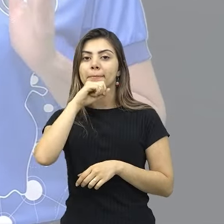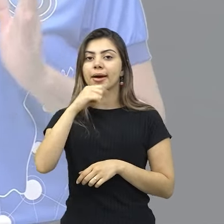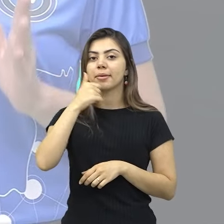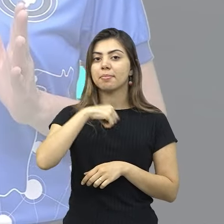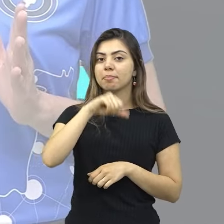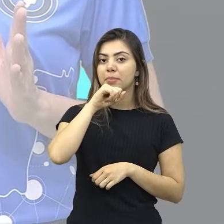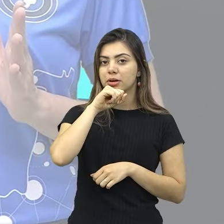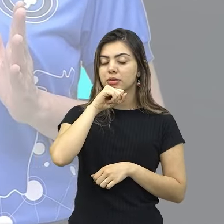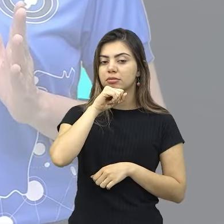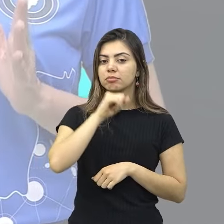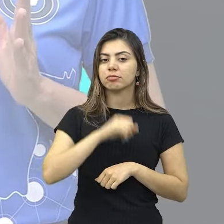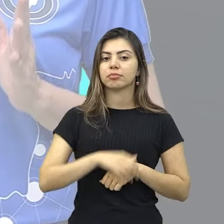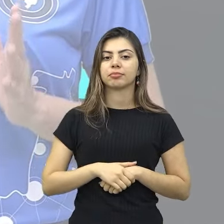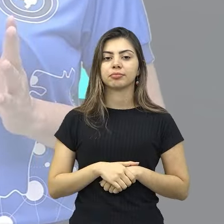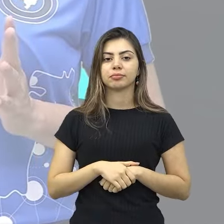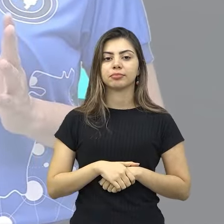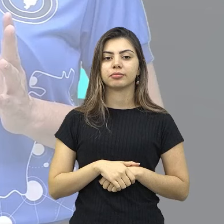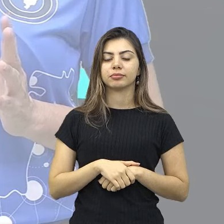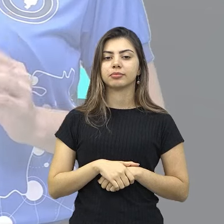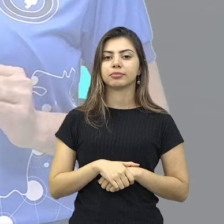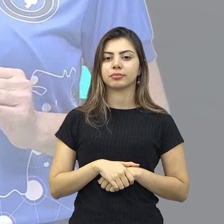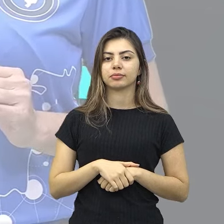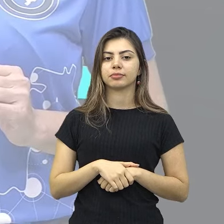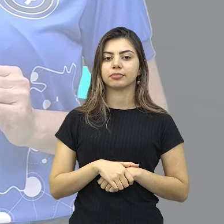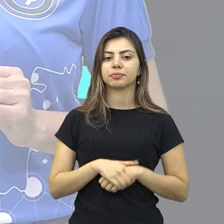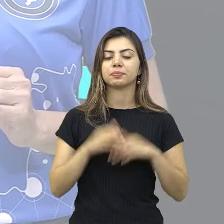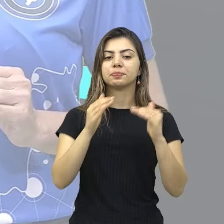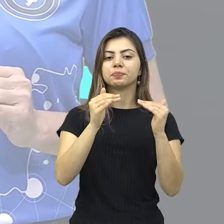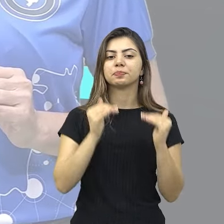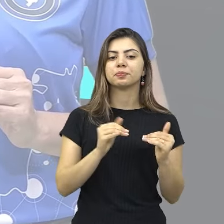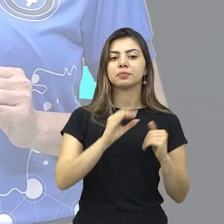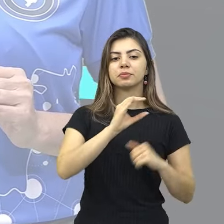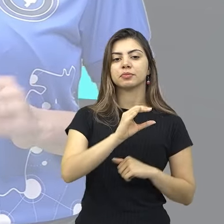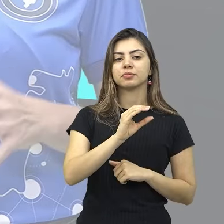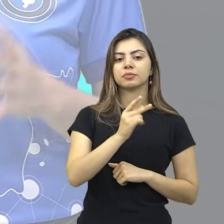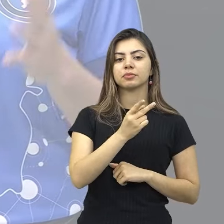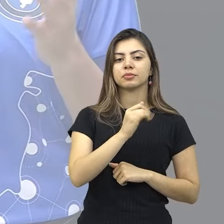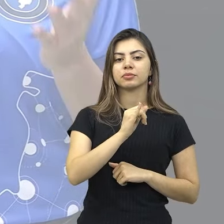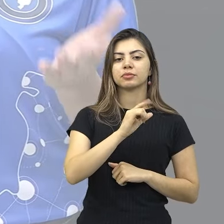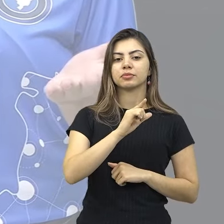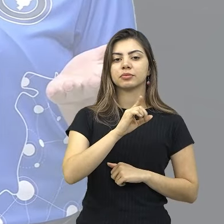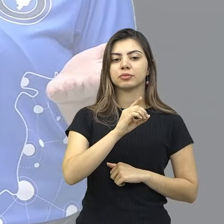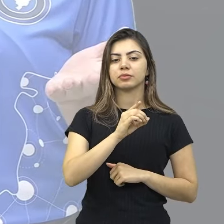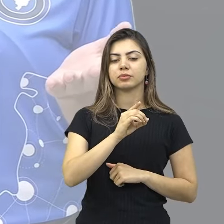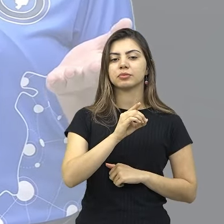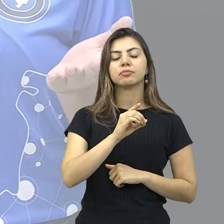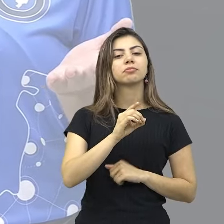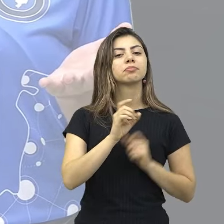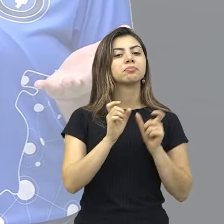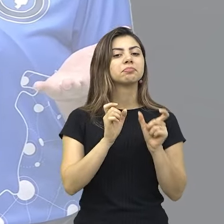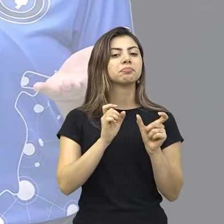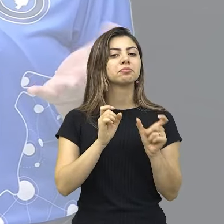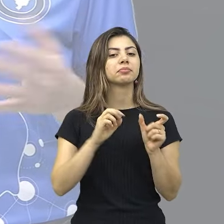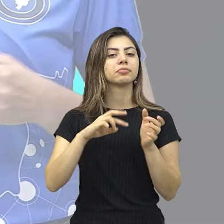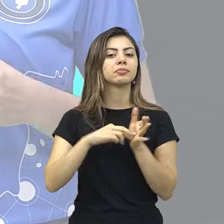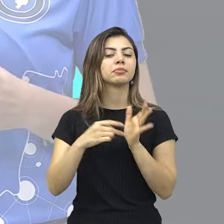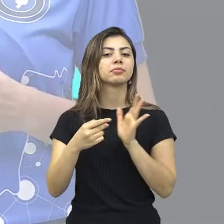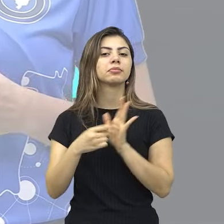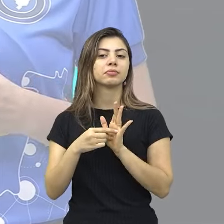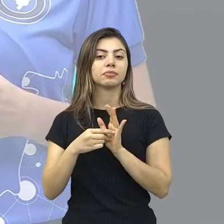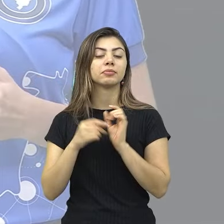mãe. Parents, parents. Ali ao final nós temos a palavra child,